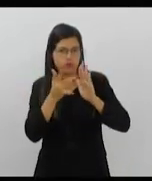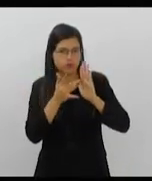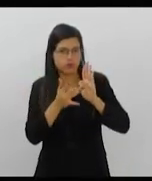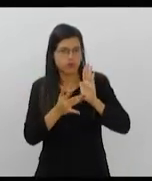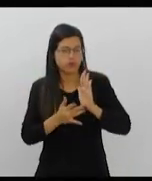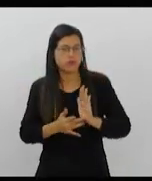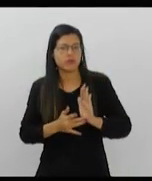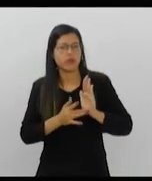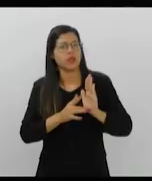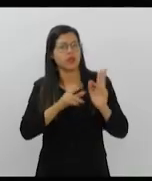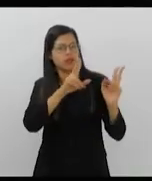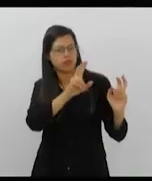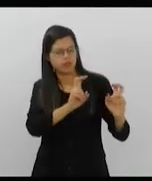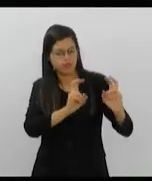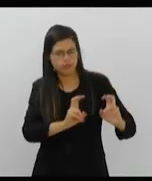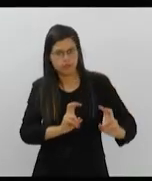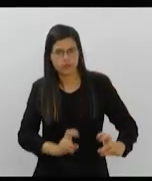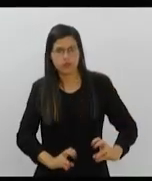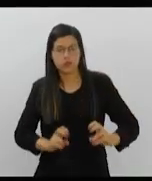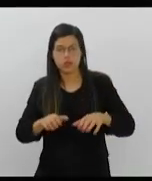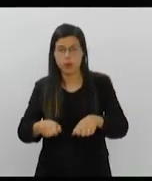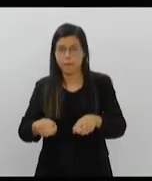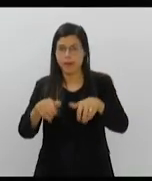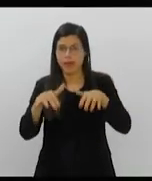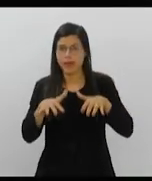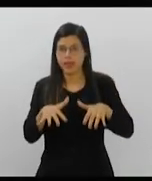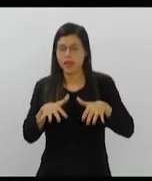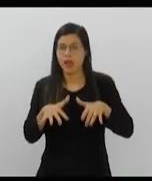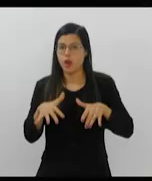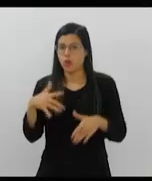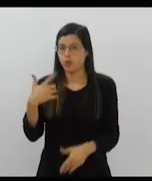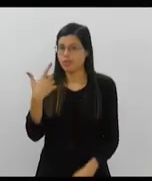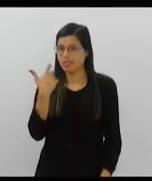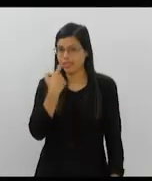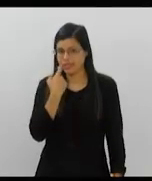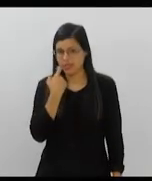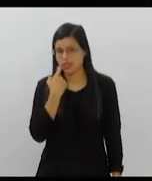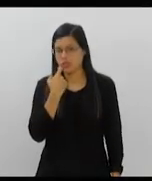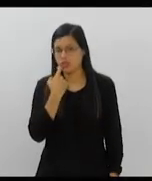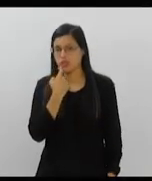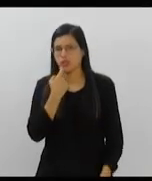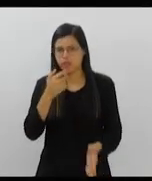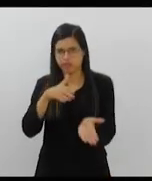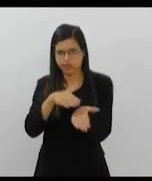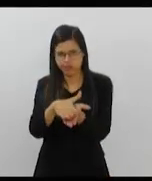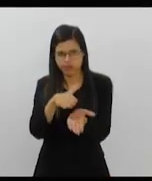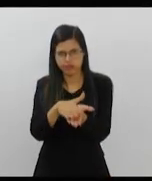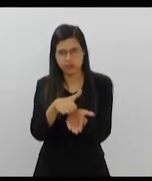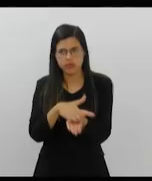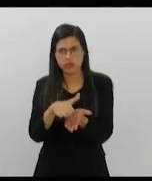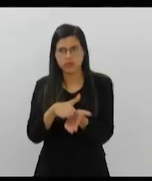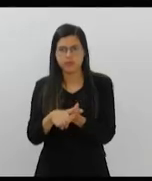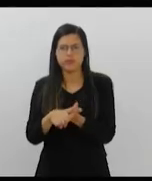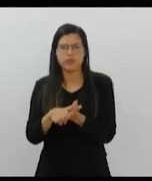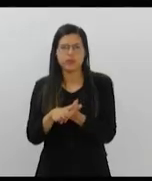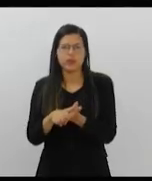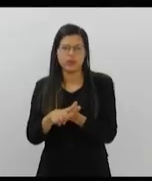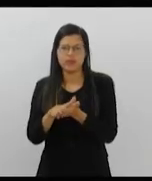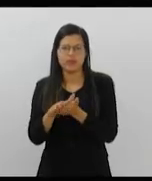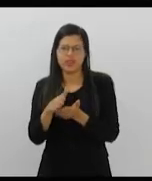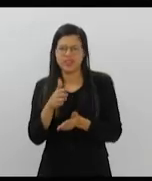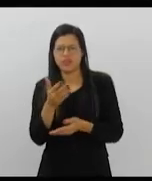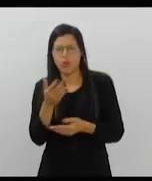plenário são publicadas às sextas-feiras, no final do dia,